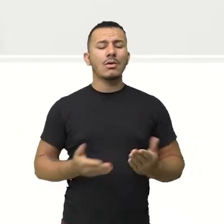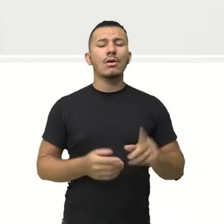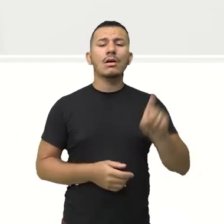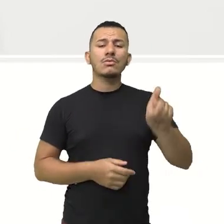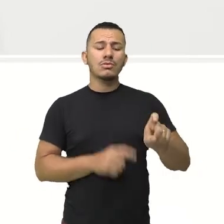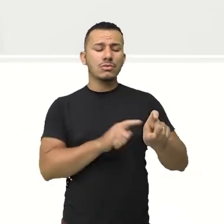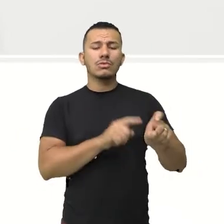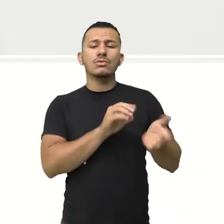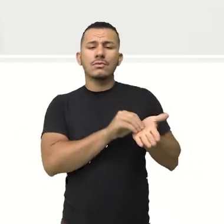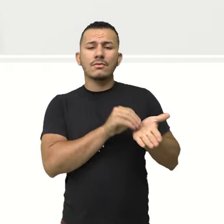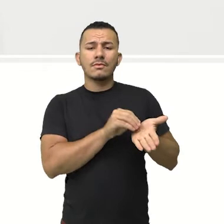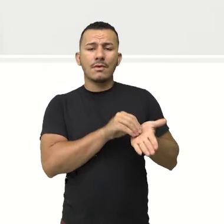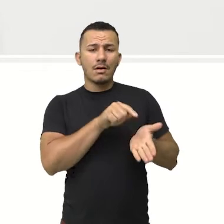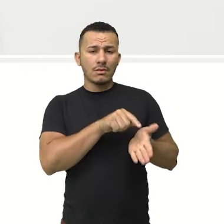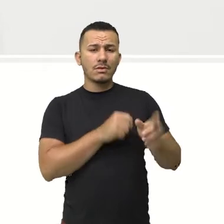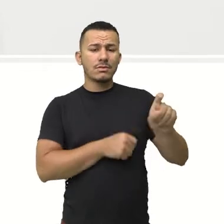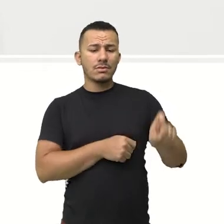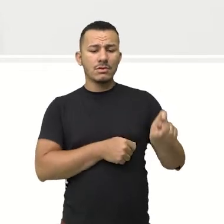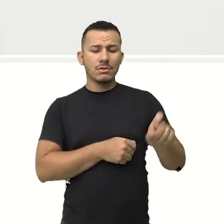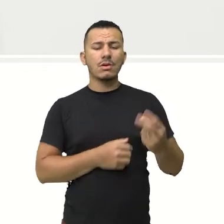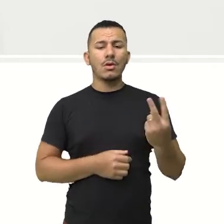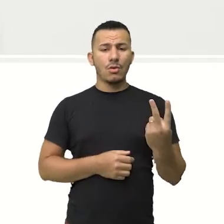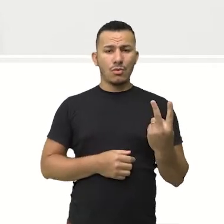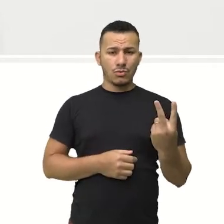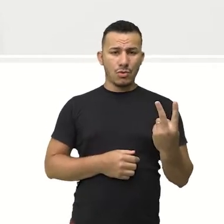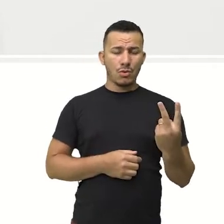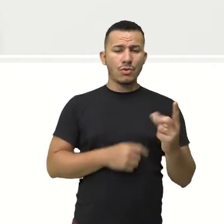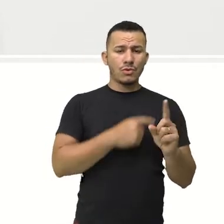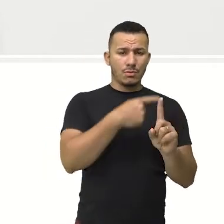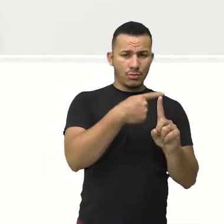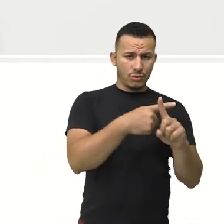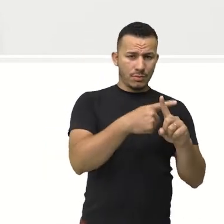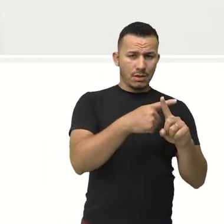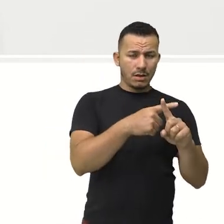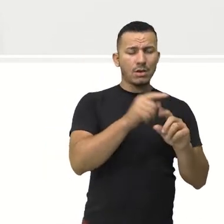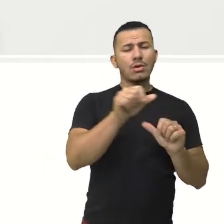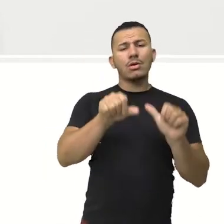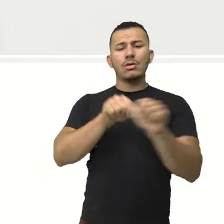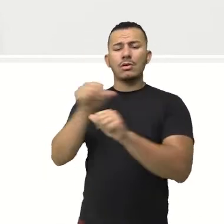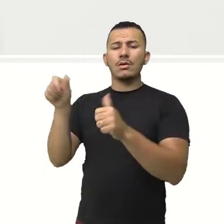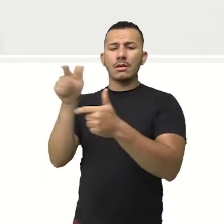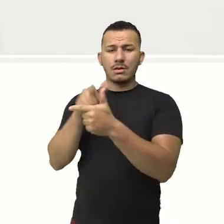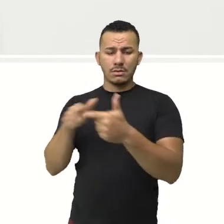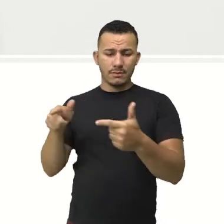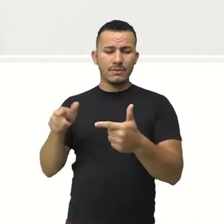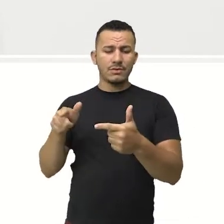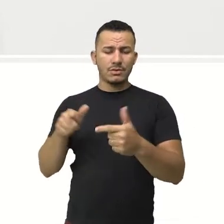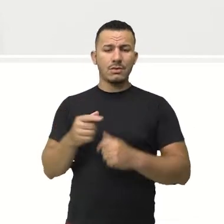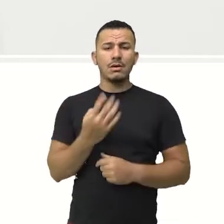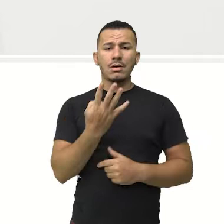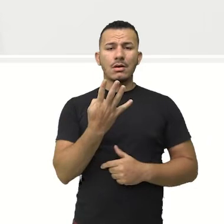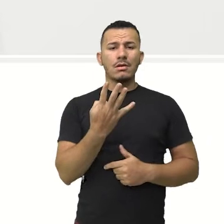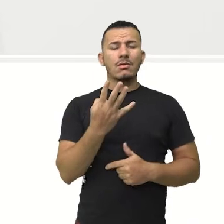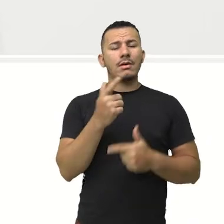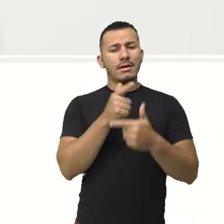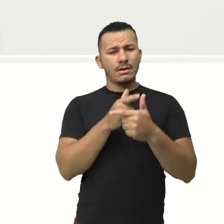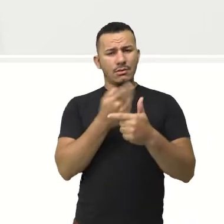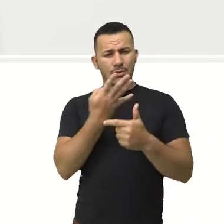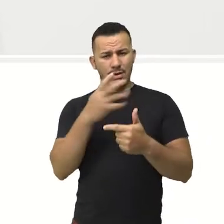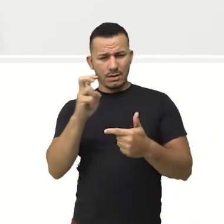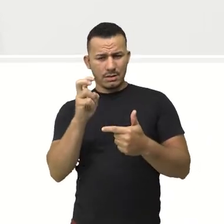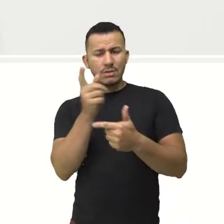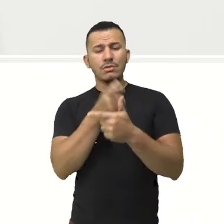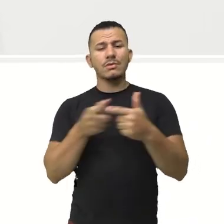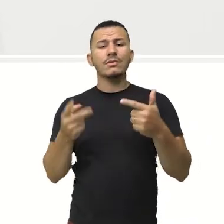olha. Então, o 2 agora tá multiplicando, ele vai passar o quê? Dividindo, olha. 45 dividido